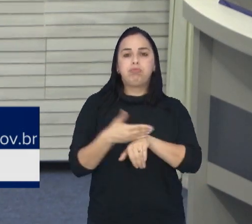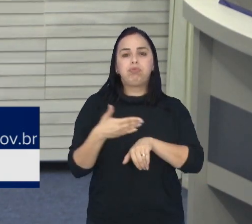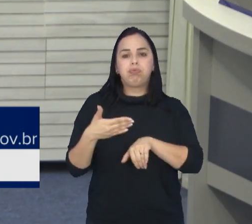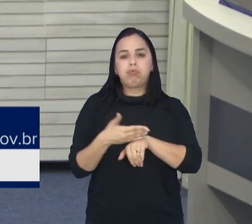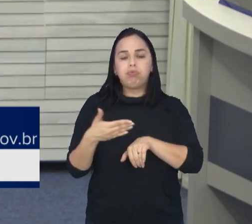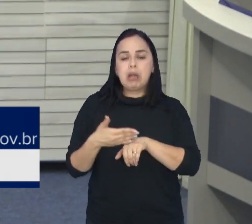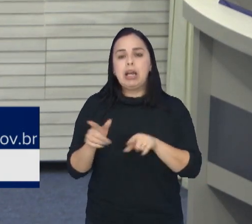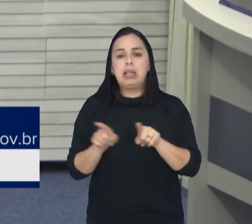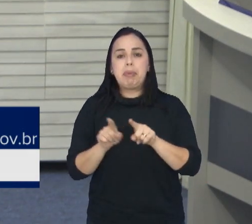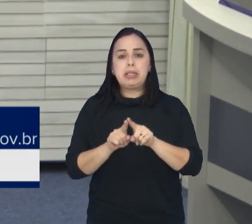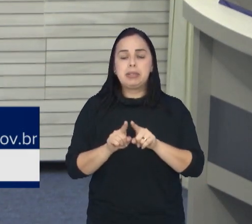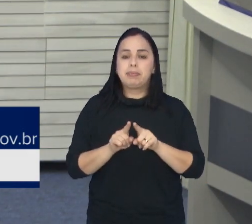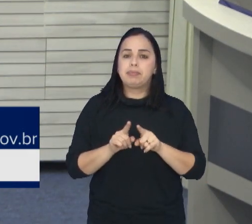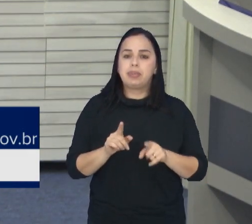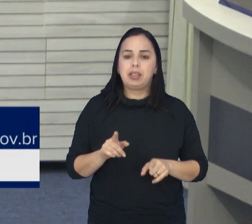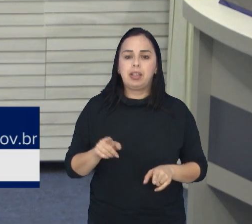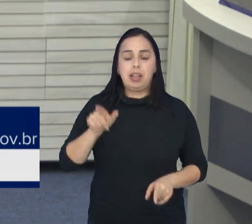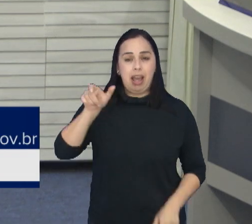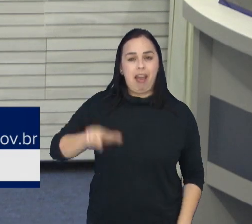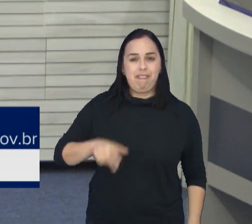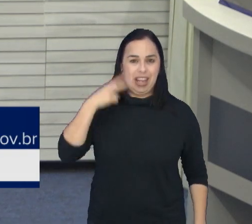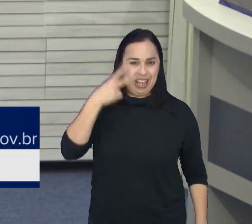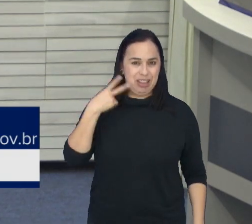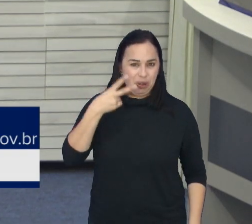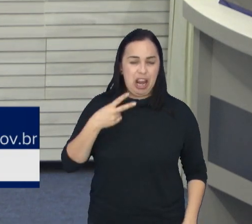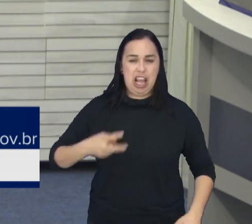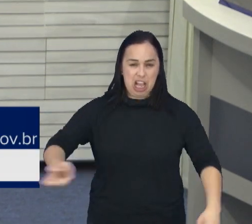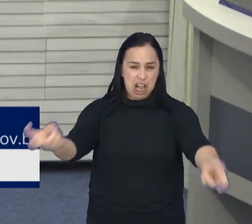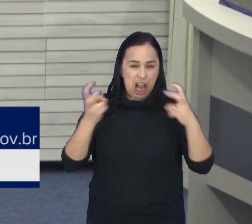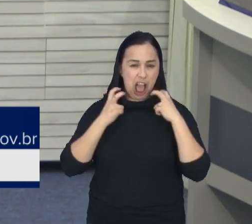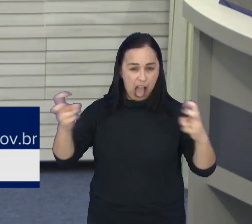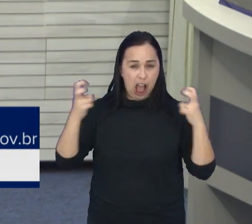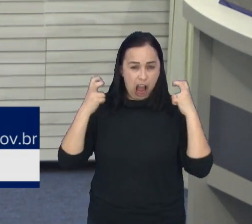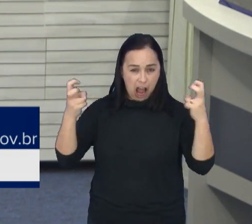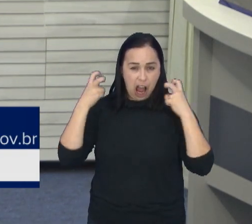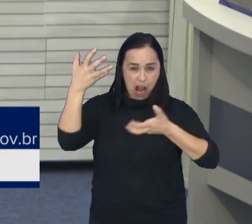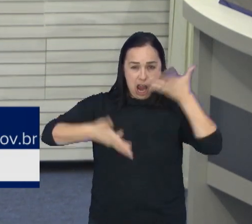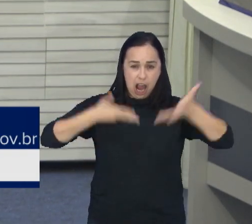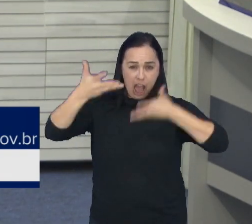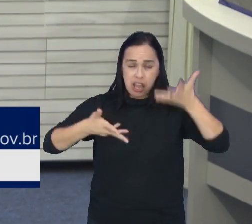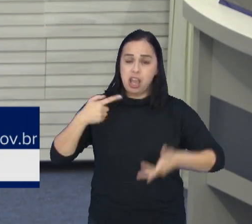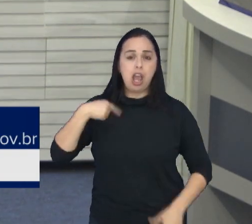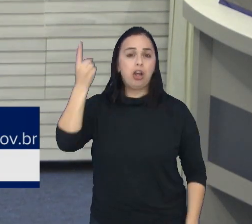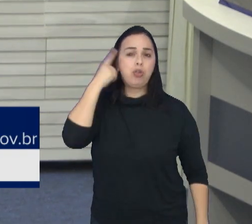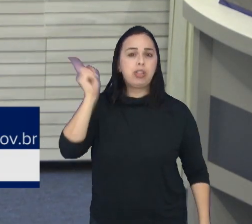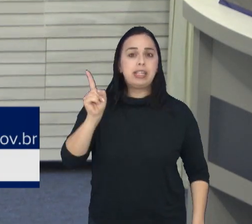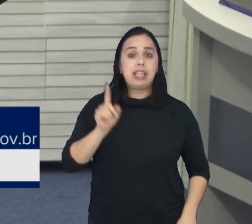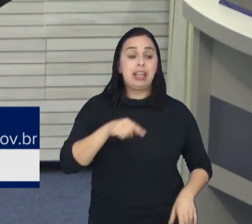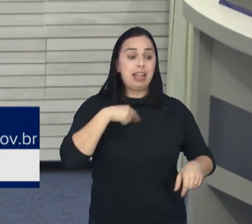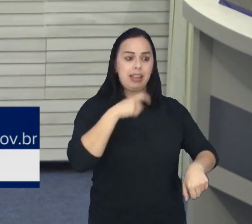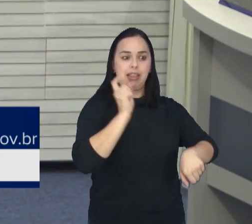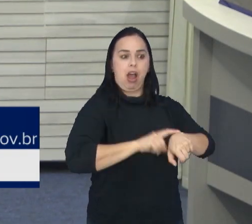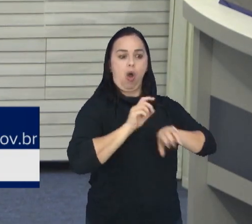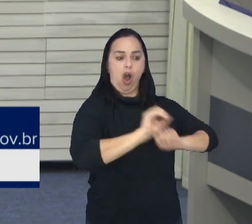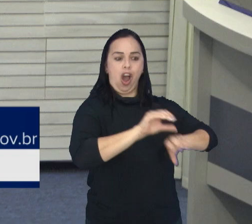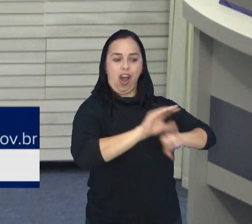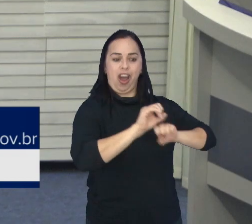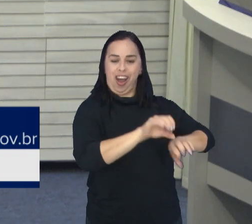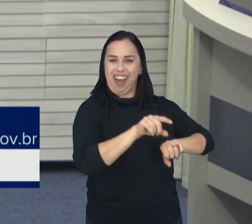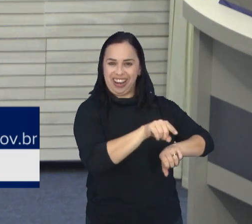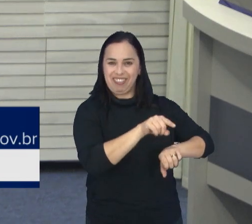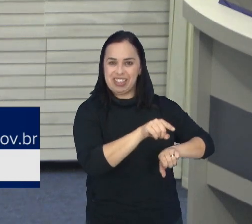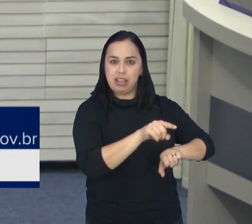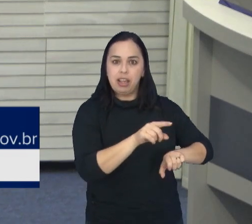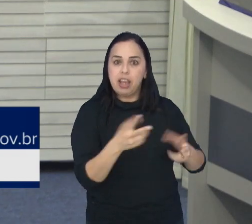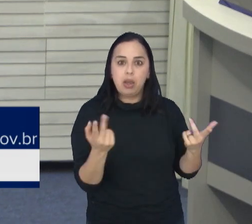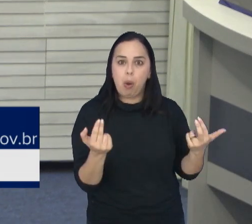governos. Agora, isso tudo que a vereadora falou, que inclusive ela gritou ali pra caramba, não sei se ela fala assim quando vai dar aula também, até saltou a veia do